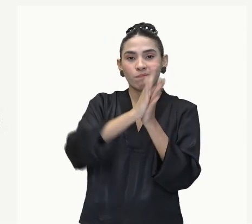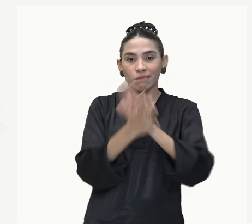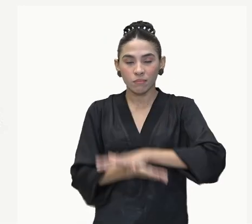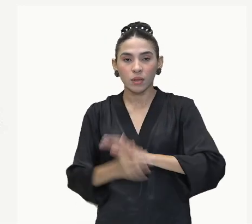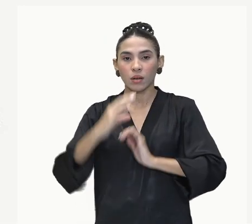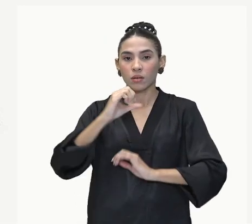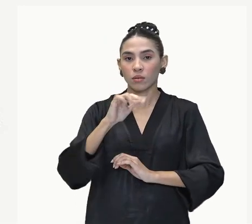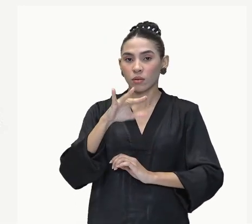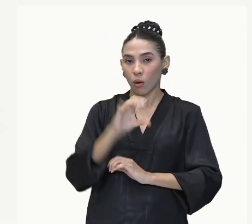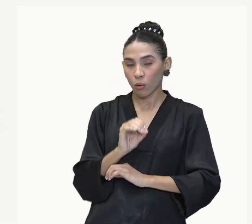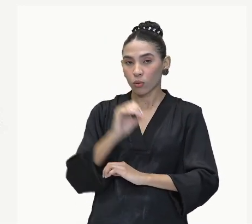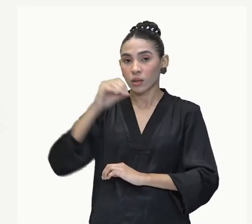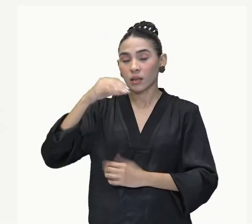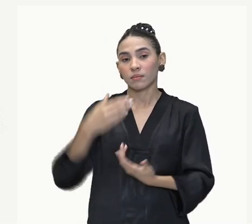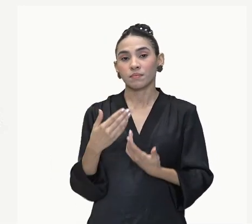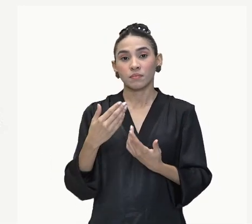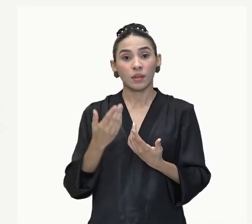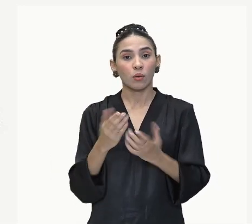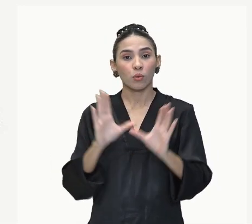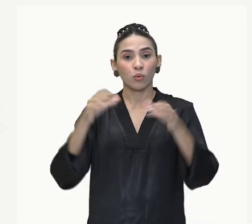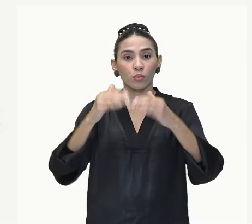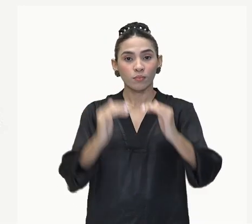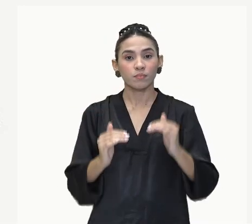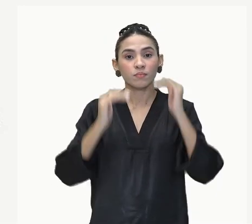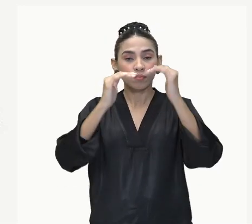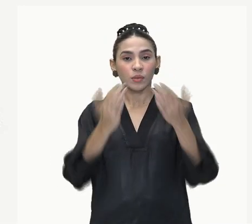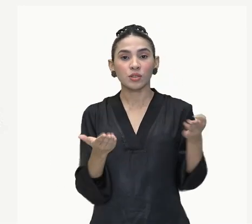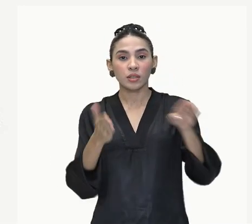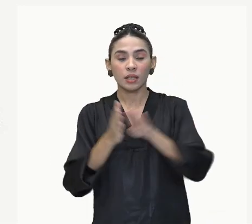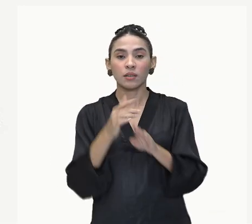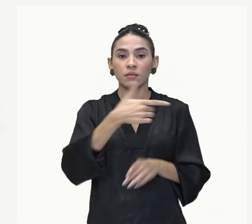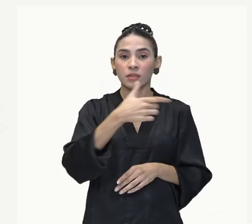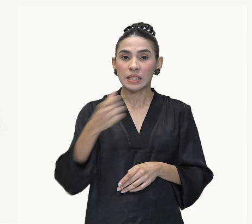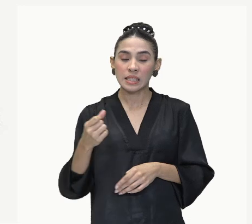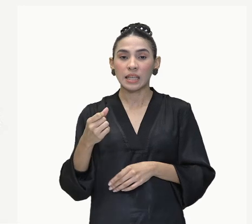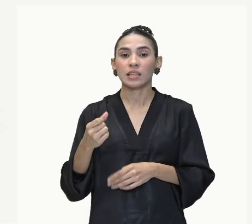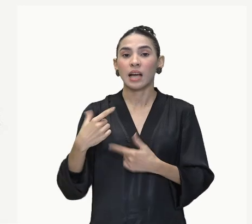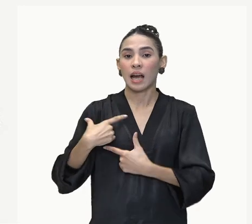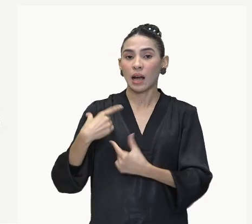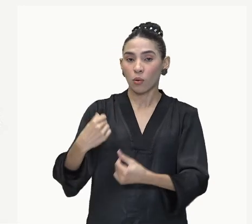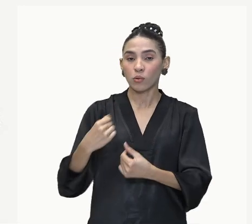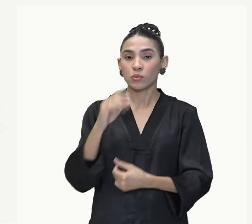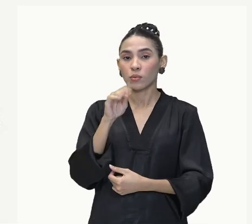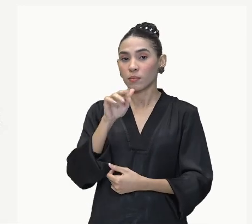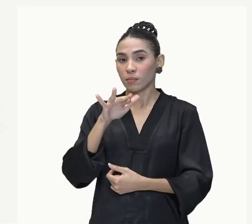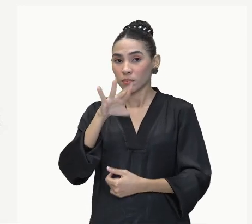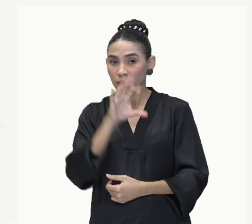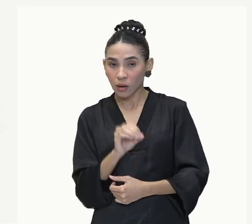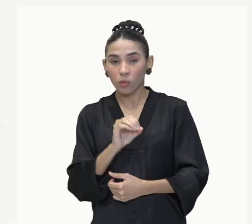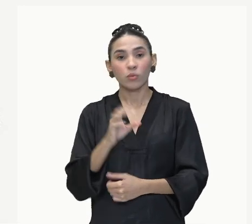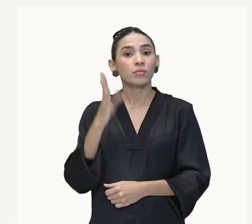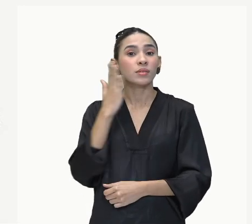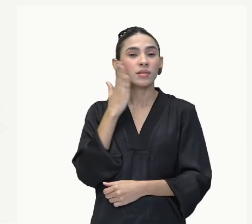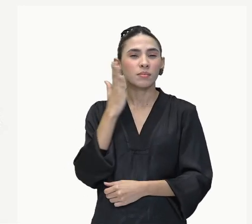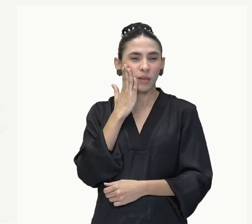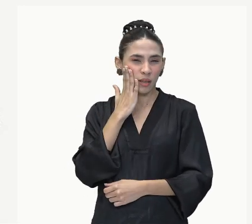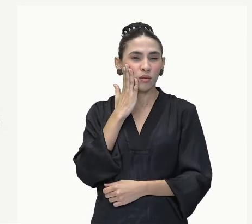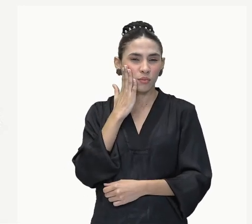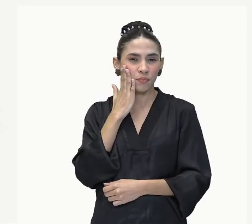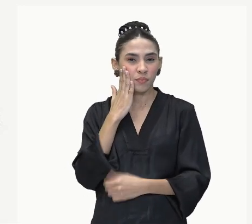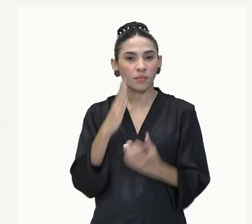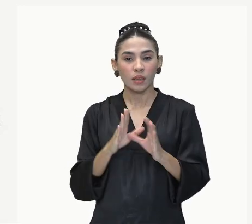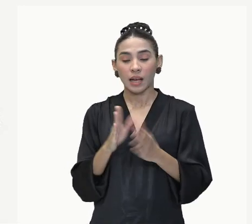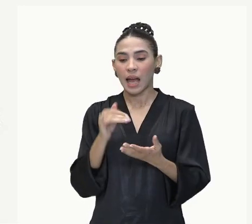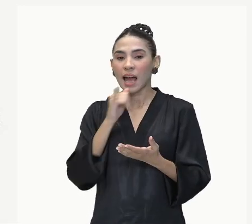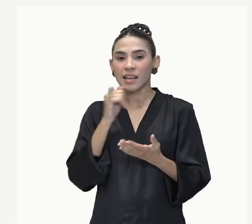Manaus. As forças oficiais chegaram em 26 de agosto e Barreto, ciente do apoio civil aos rebeldes, cercou